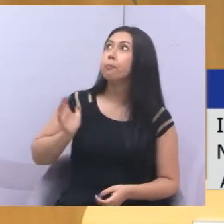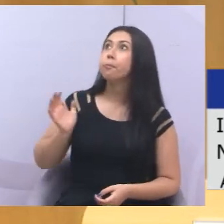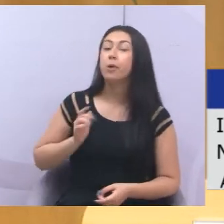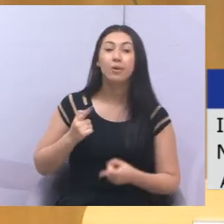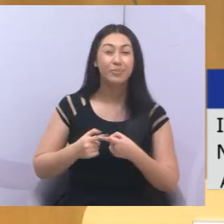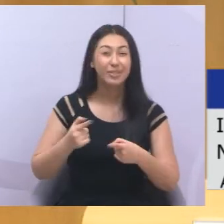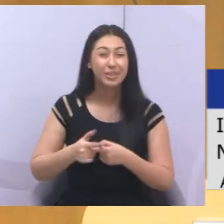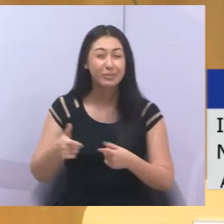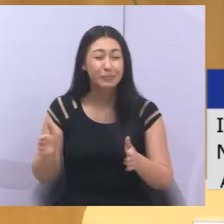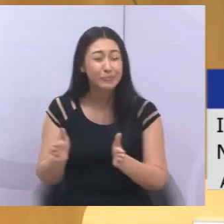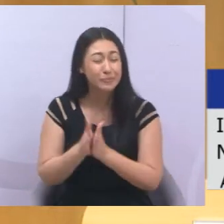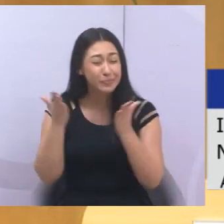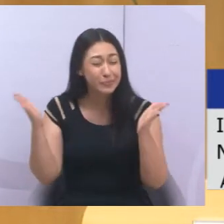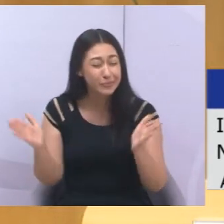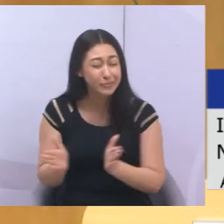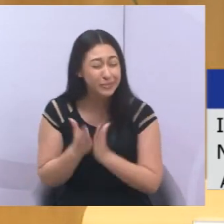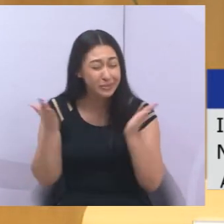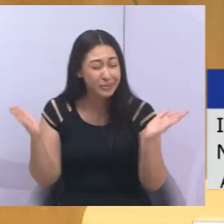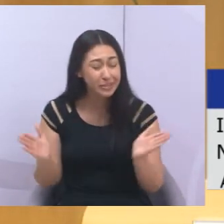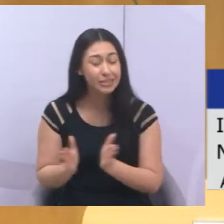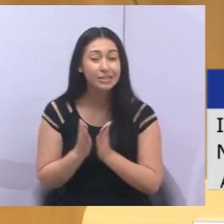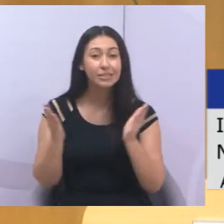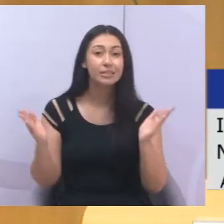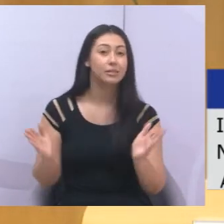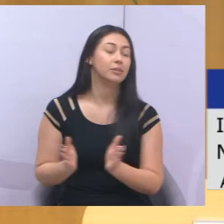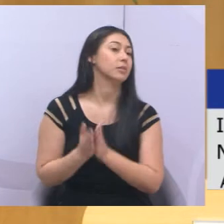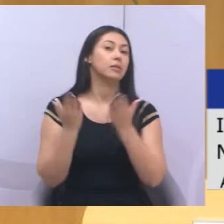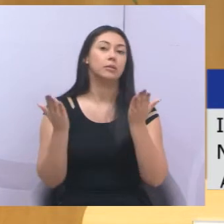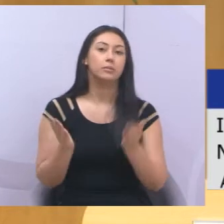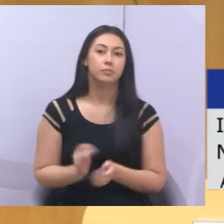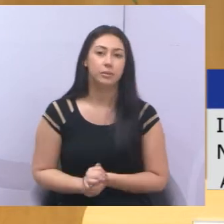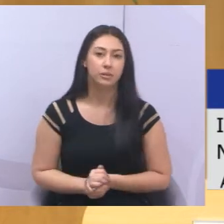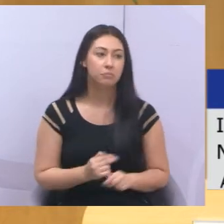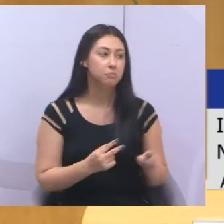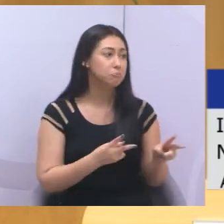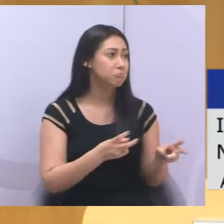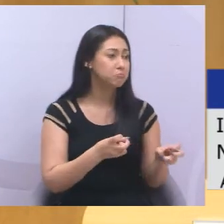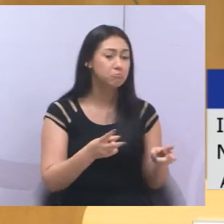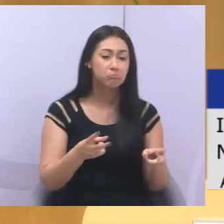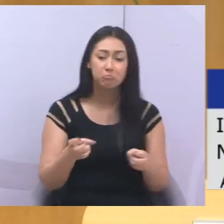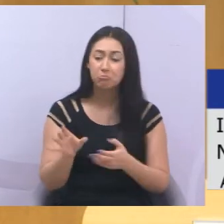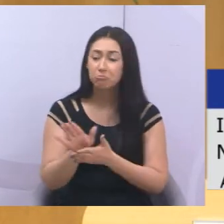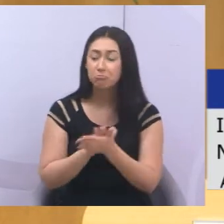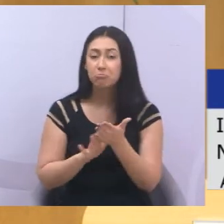de pobreza, o grau da falta de percepção